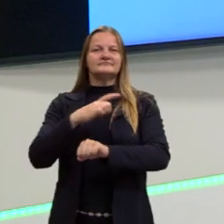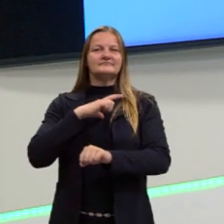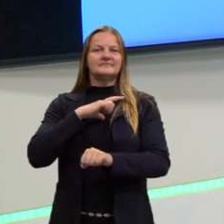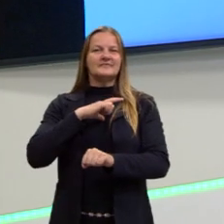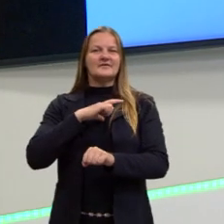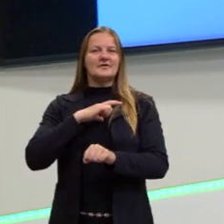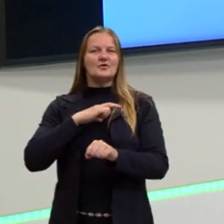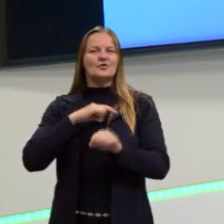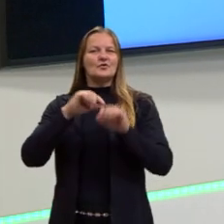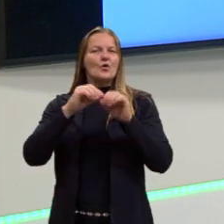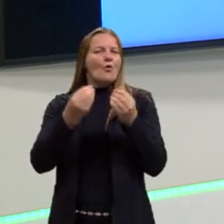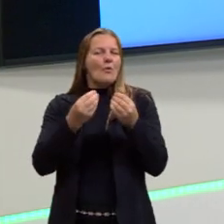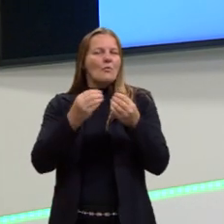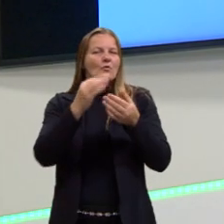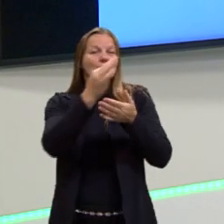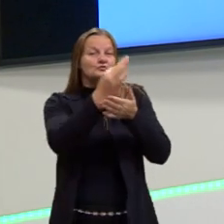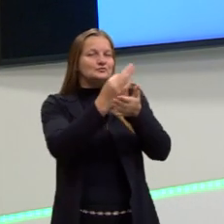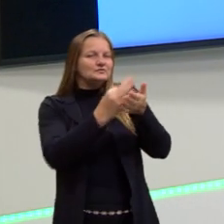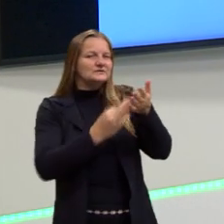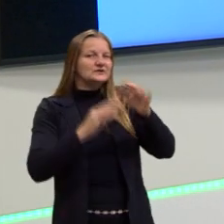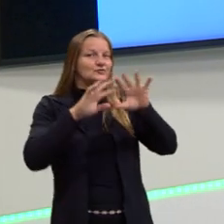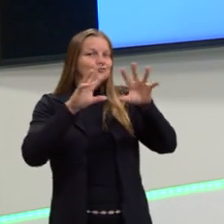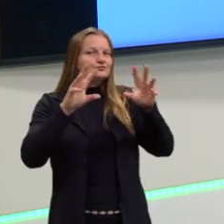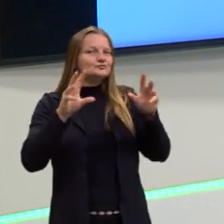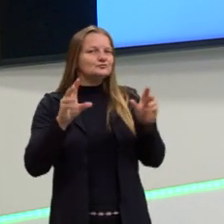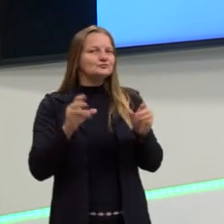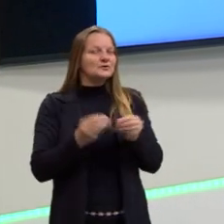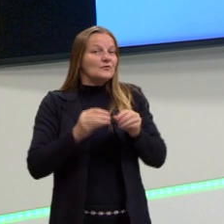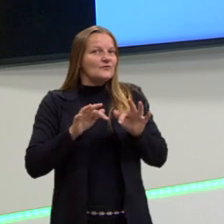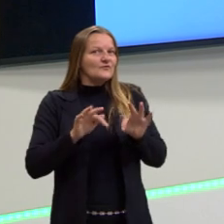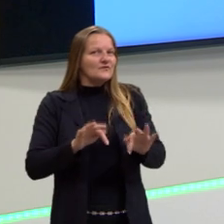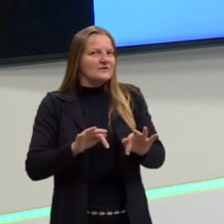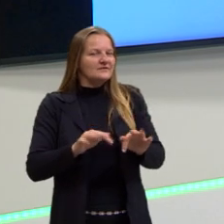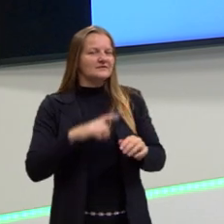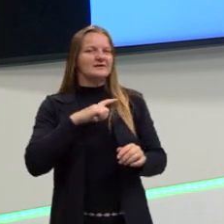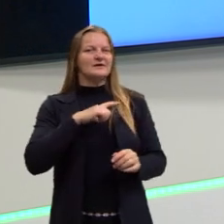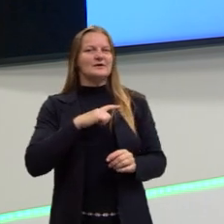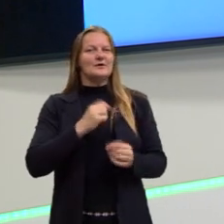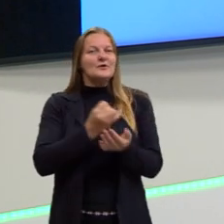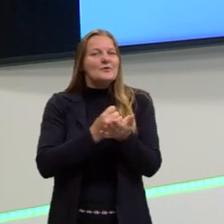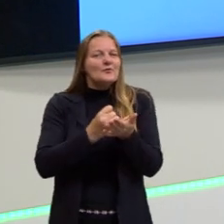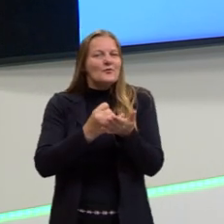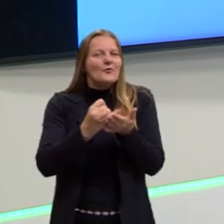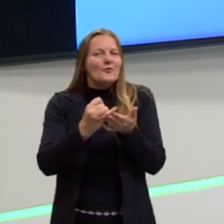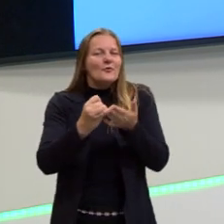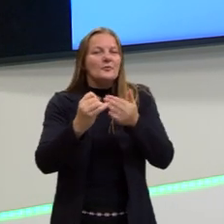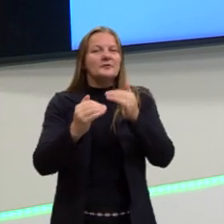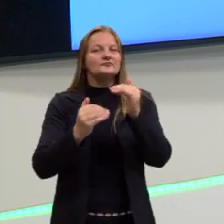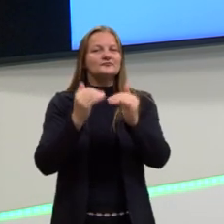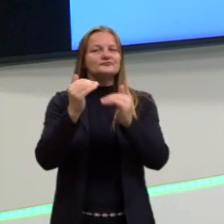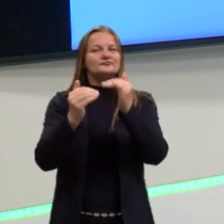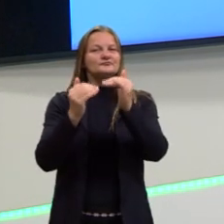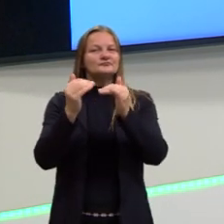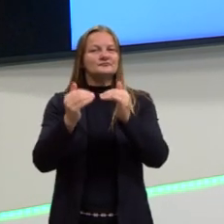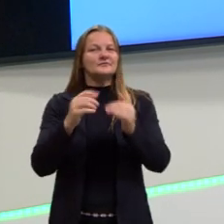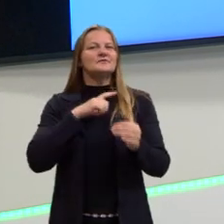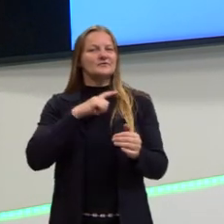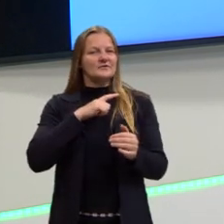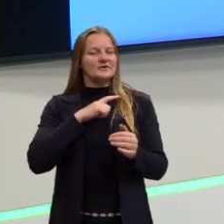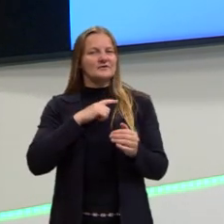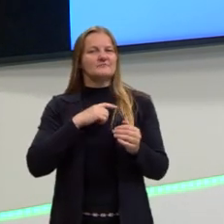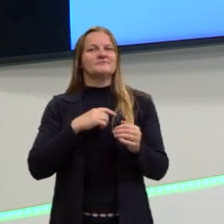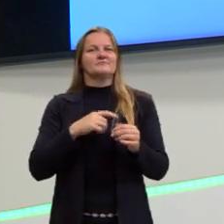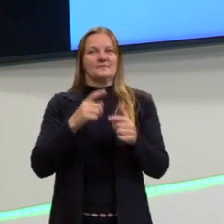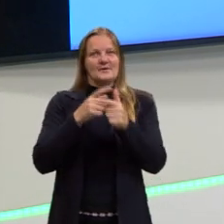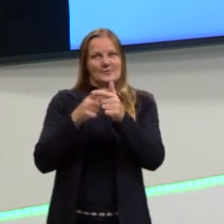do encerramento Desse nosso texto porque a princípio né para gente começar o texto a gente já tem